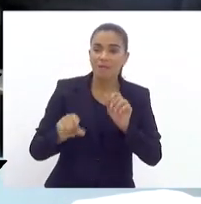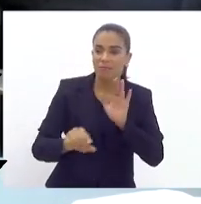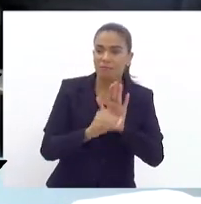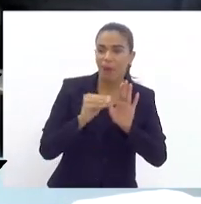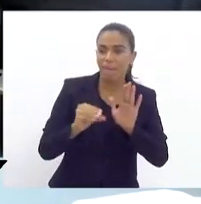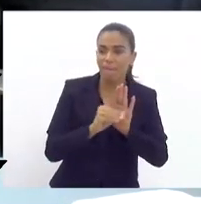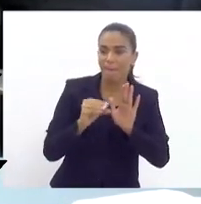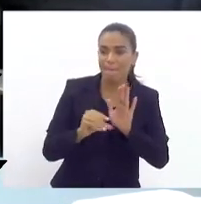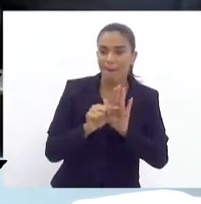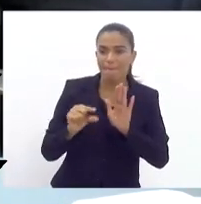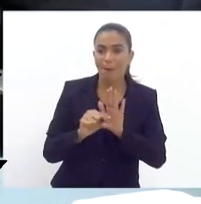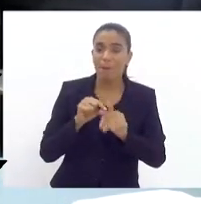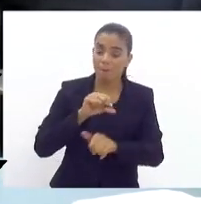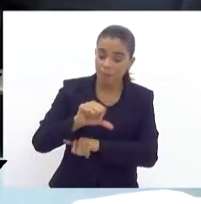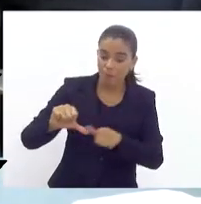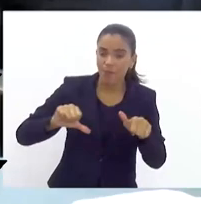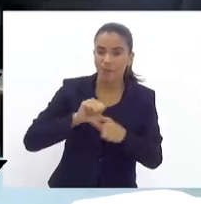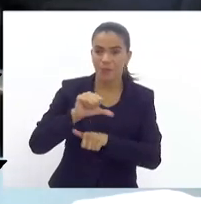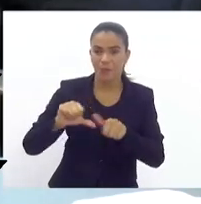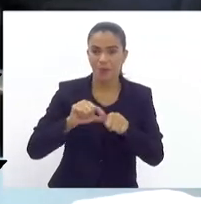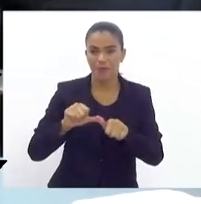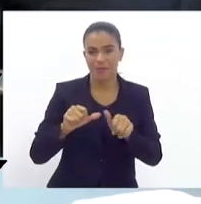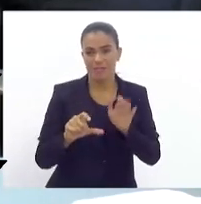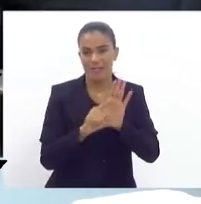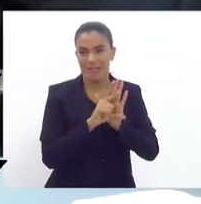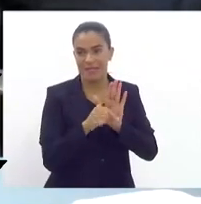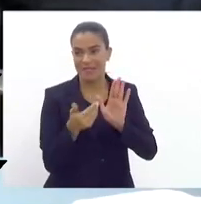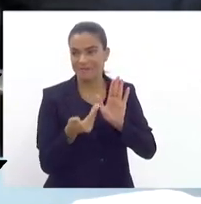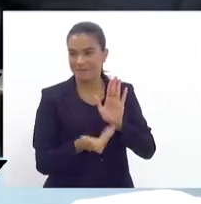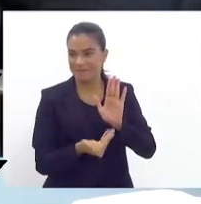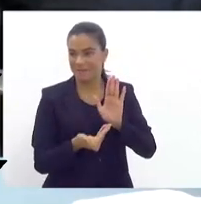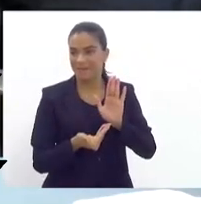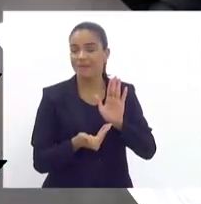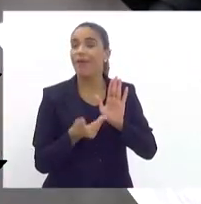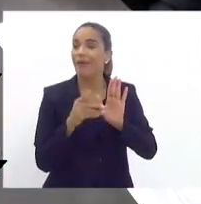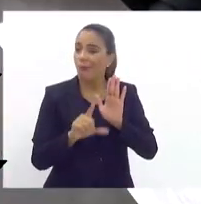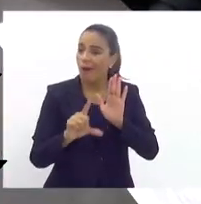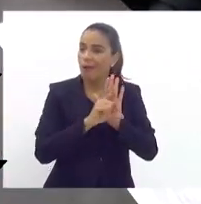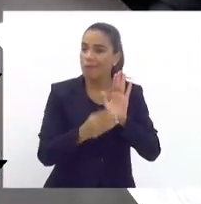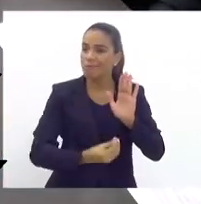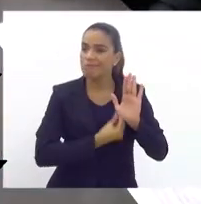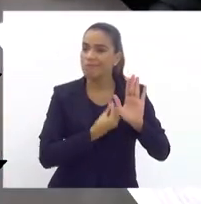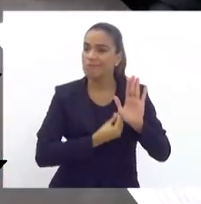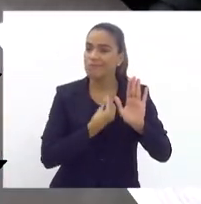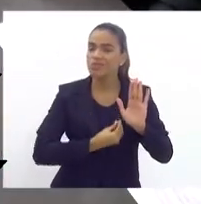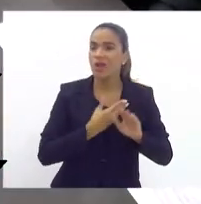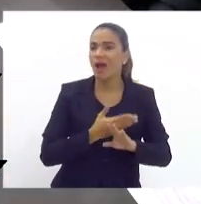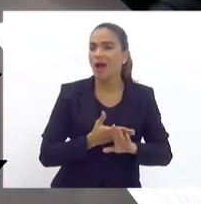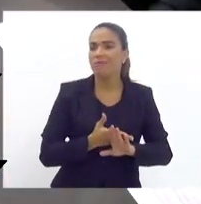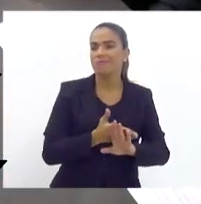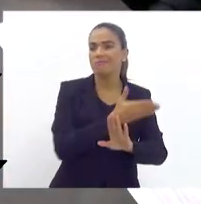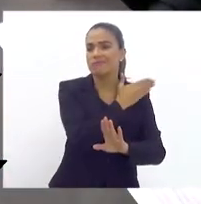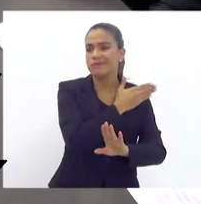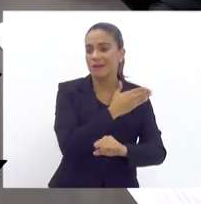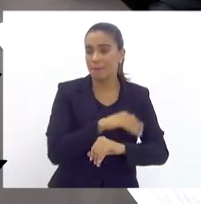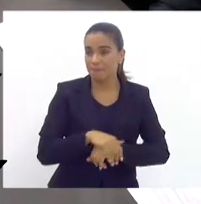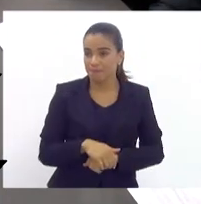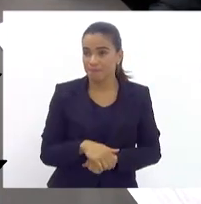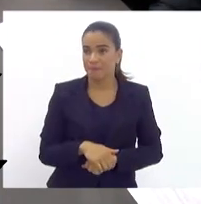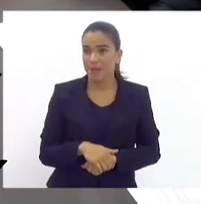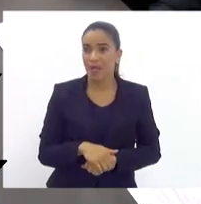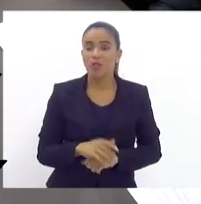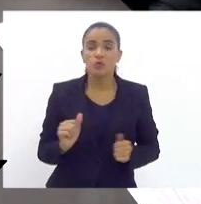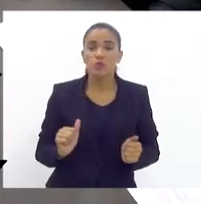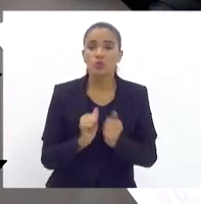emendas modificando essa lei, que é uma lei existente já de minha coautoria